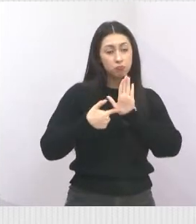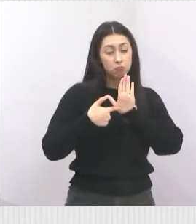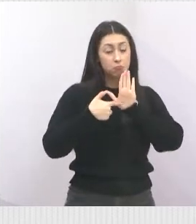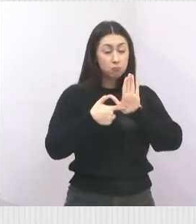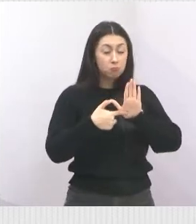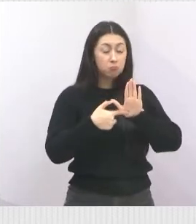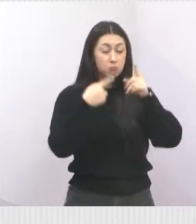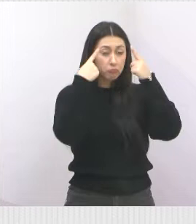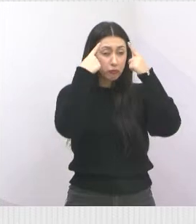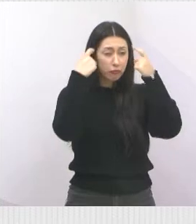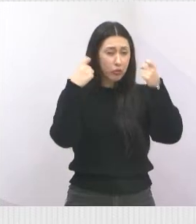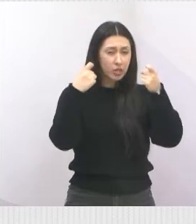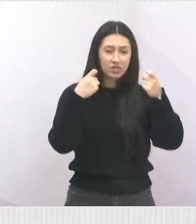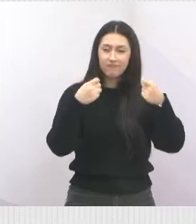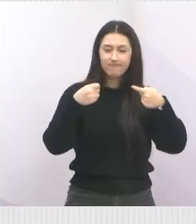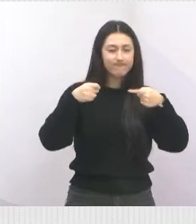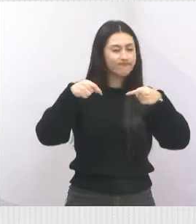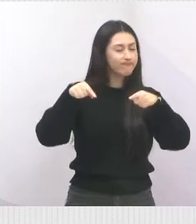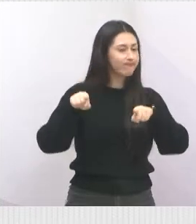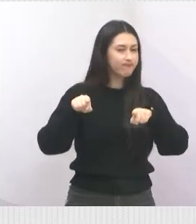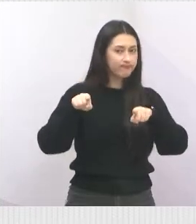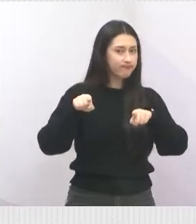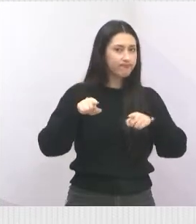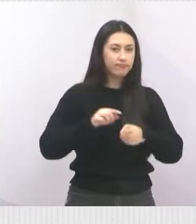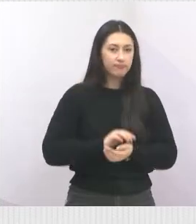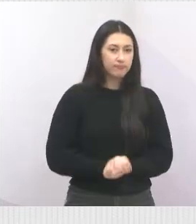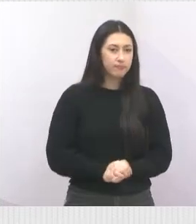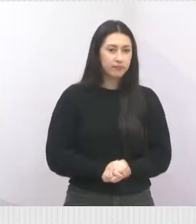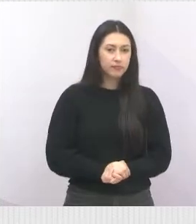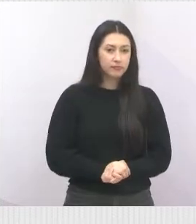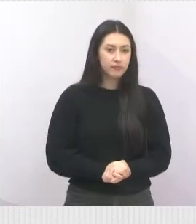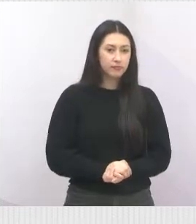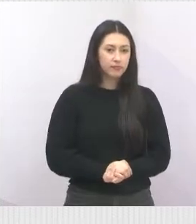violência doméstica violência contra a mulher